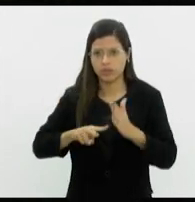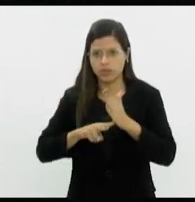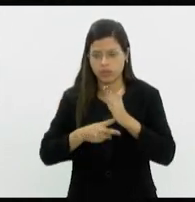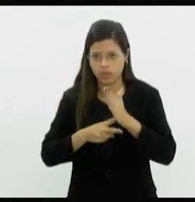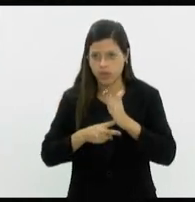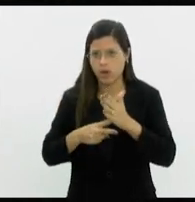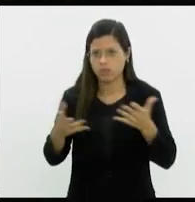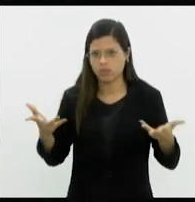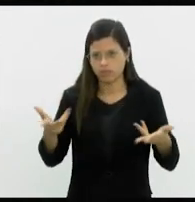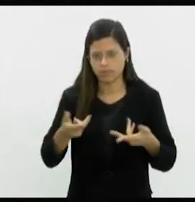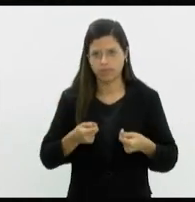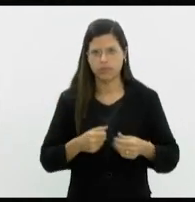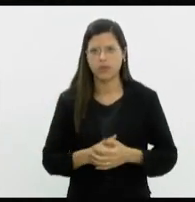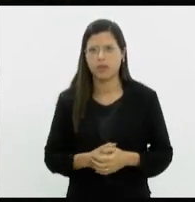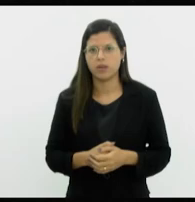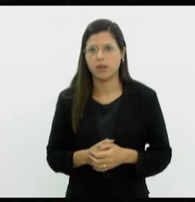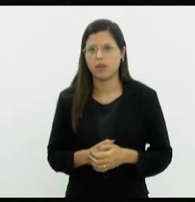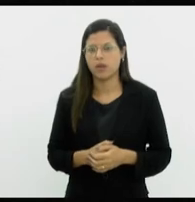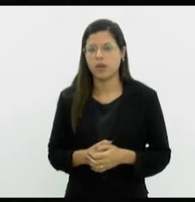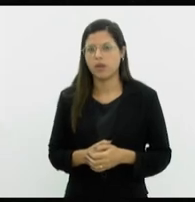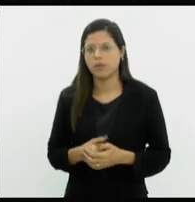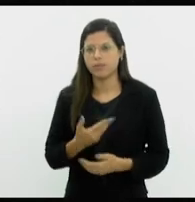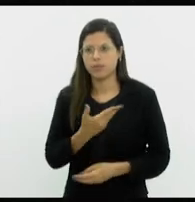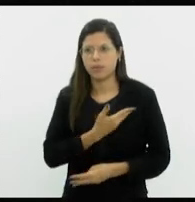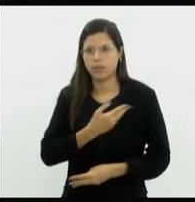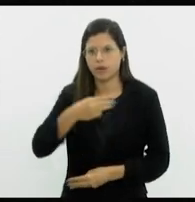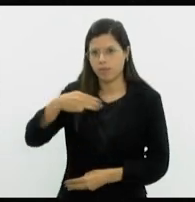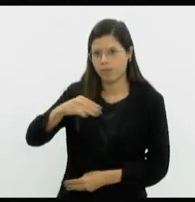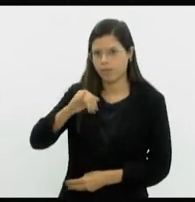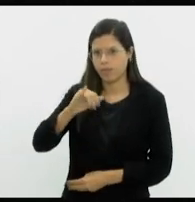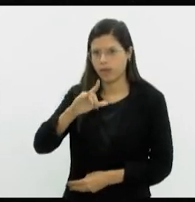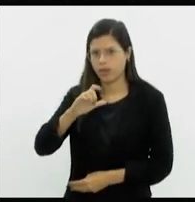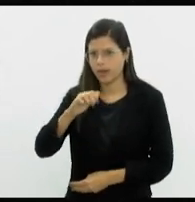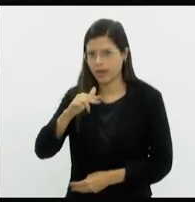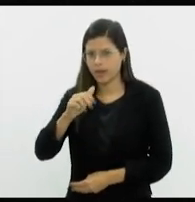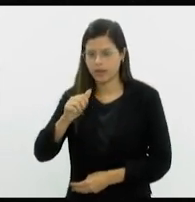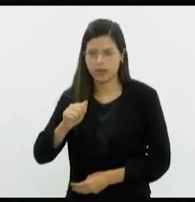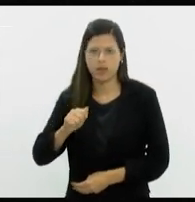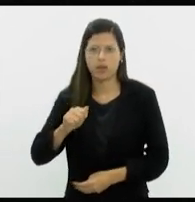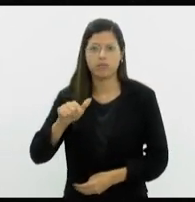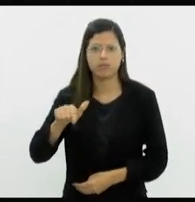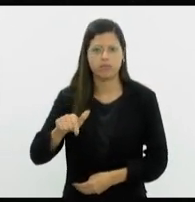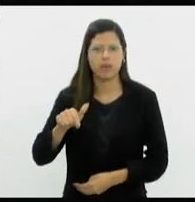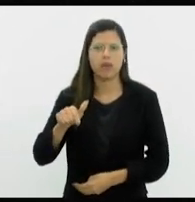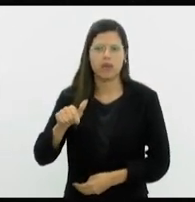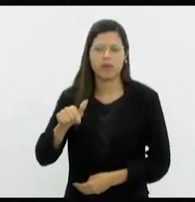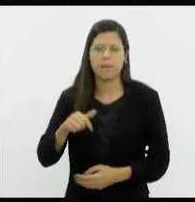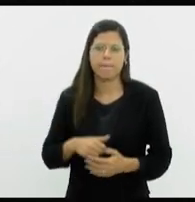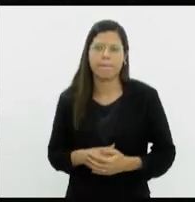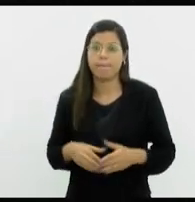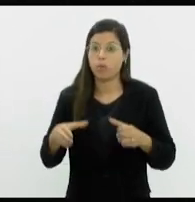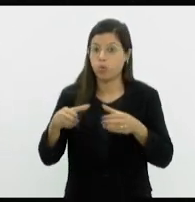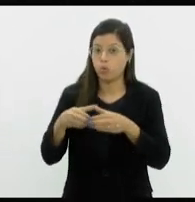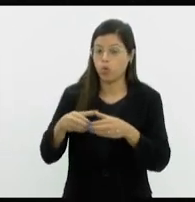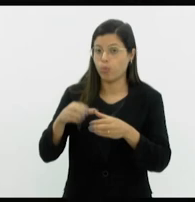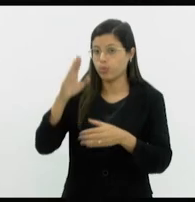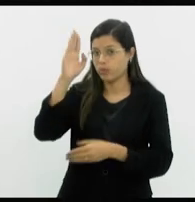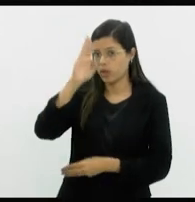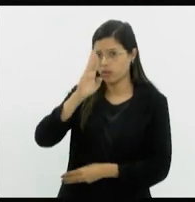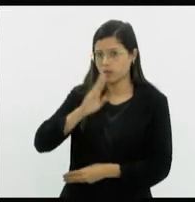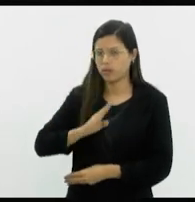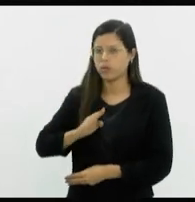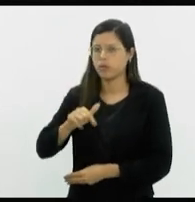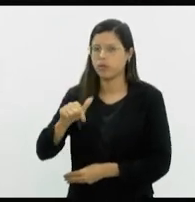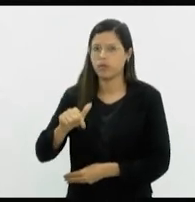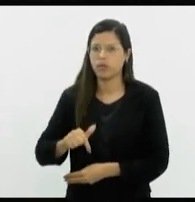qualificada, a nossa companheira Milena. A Milena é da Federação Nacional dos